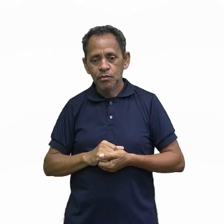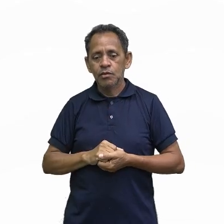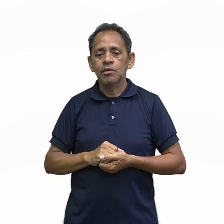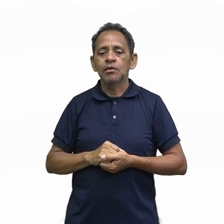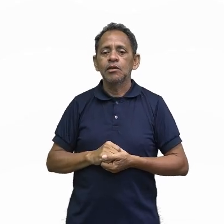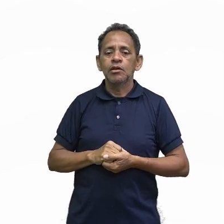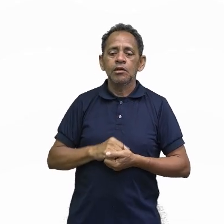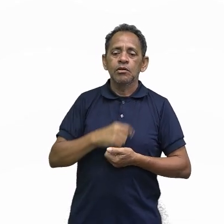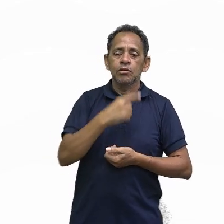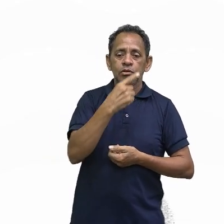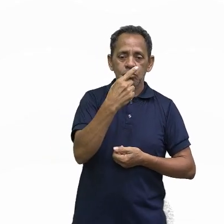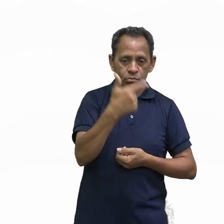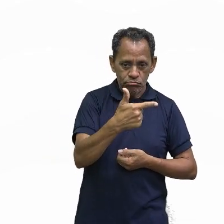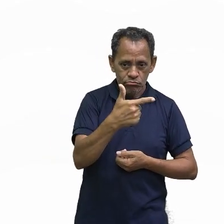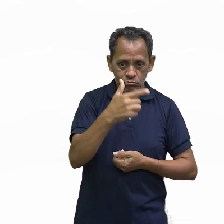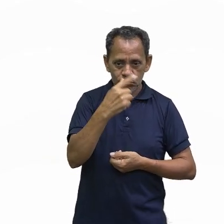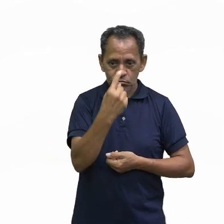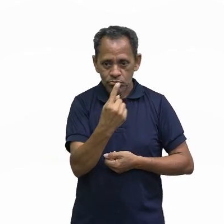2137,